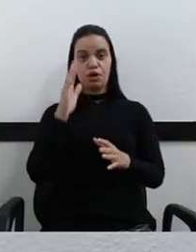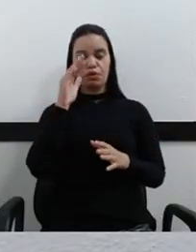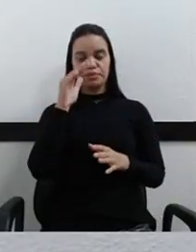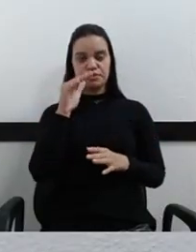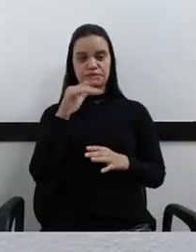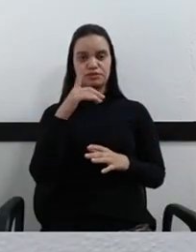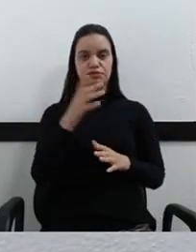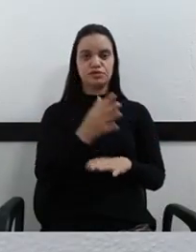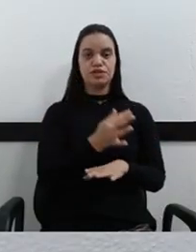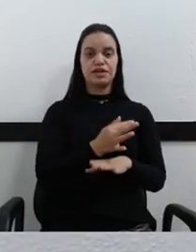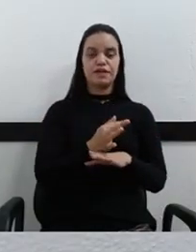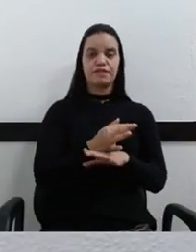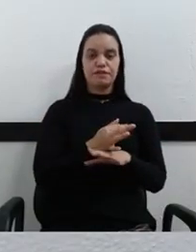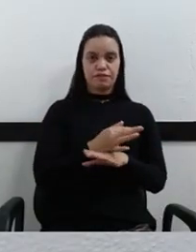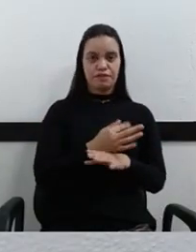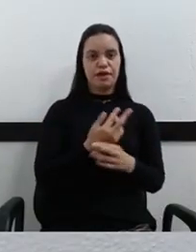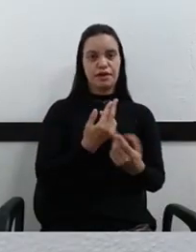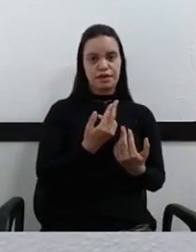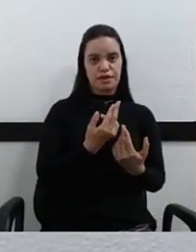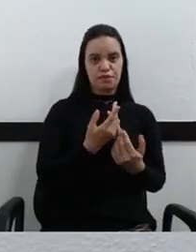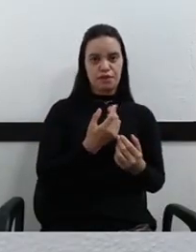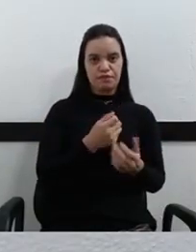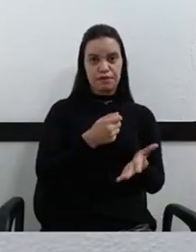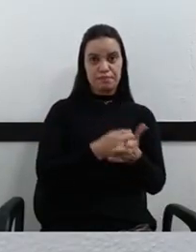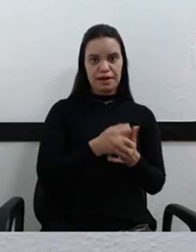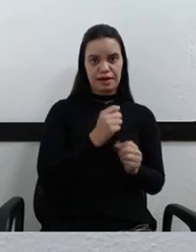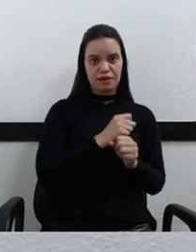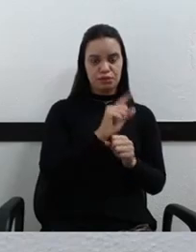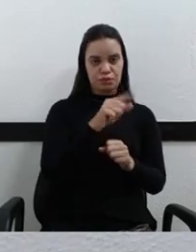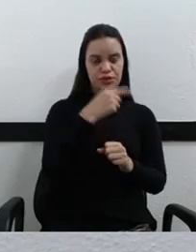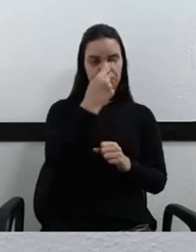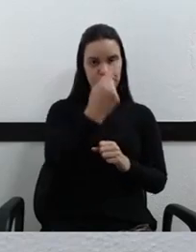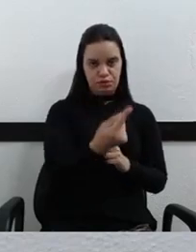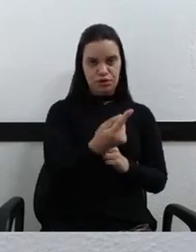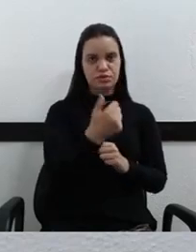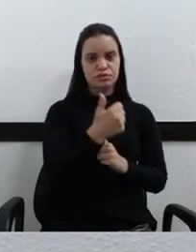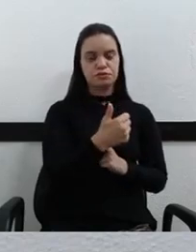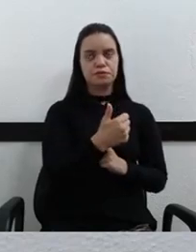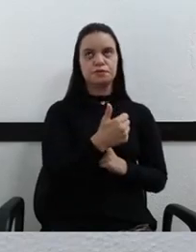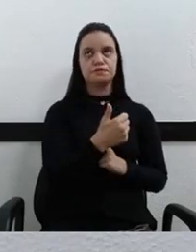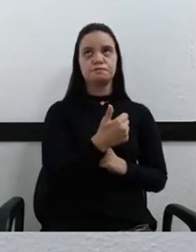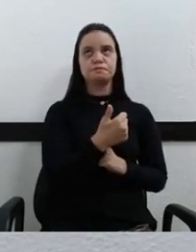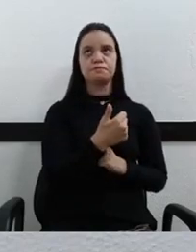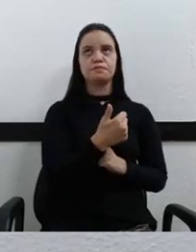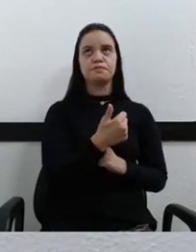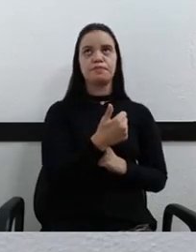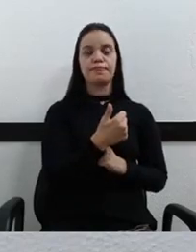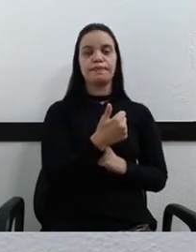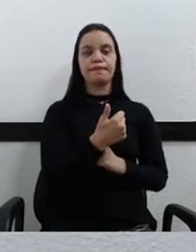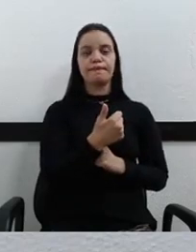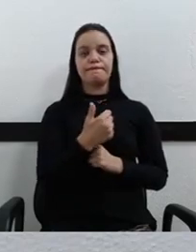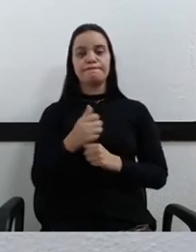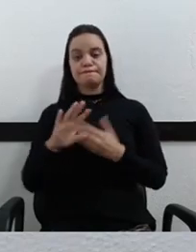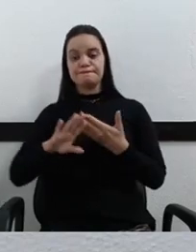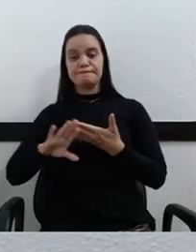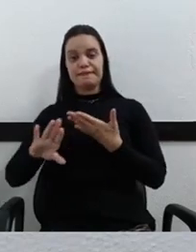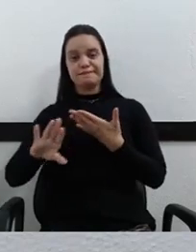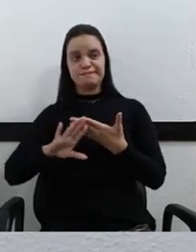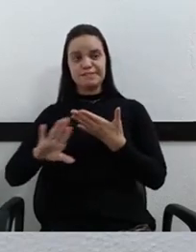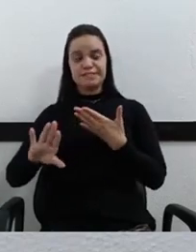que, bom, férias é a mesma coisa, porque vai pagar o ano que vem, aí é o mês do pagamento mesmo, a